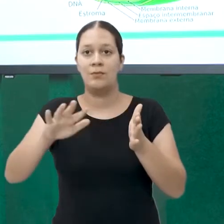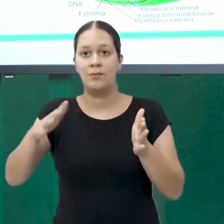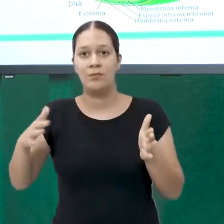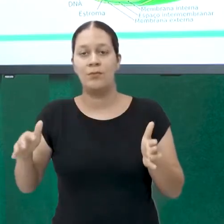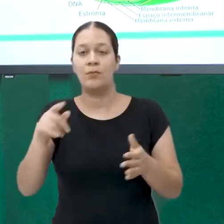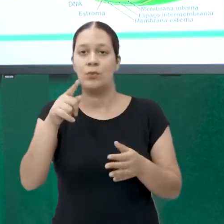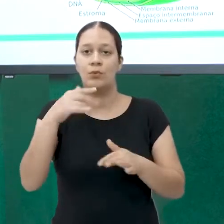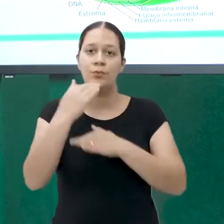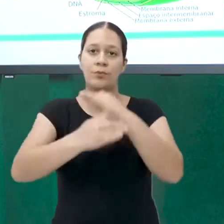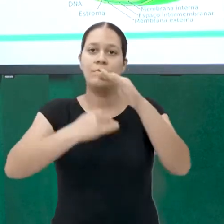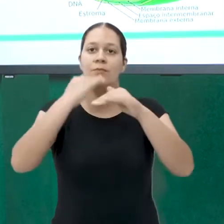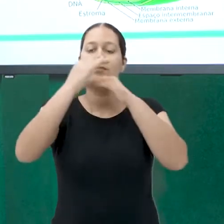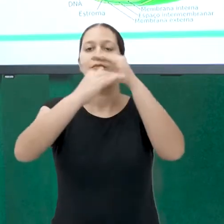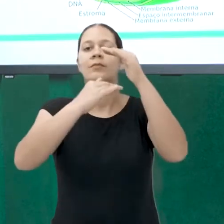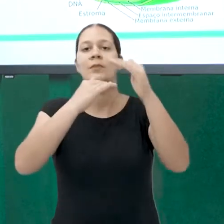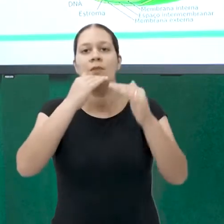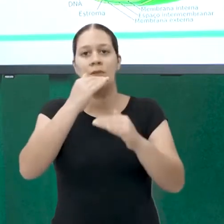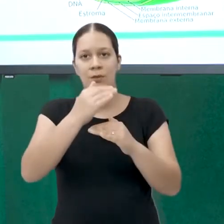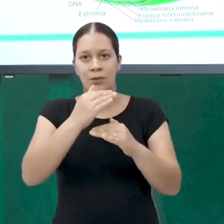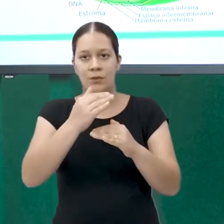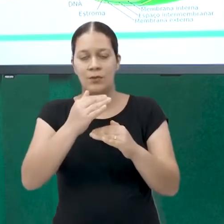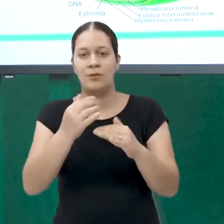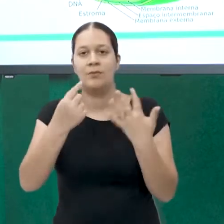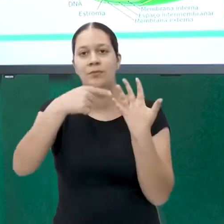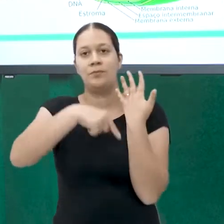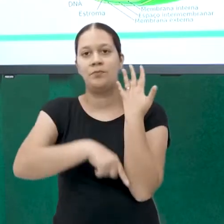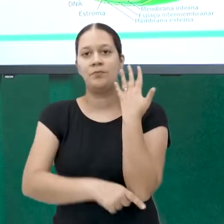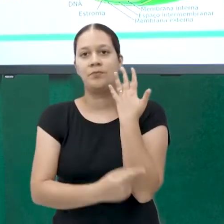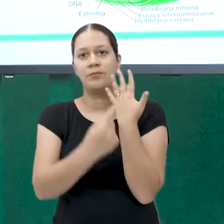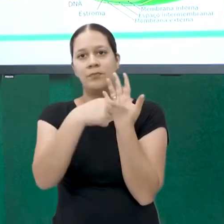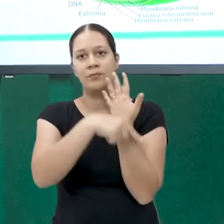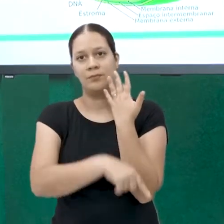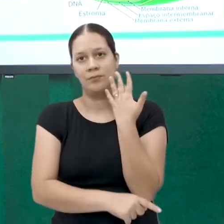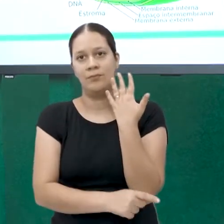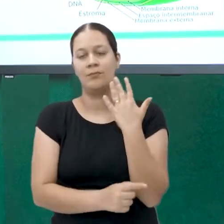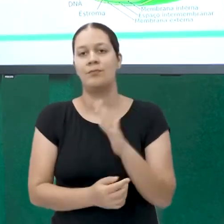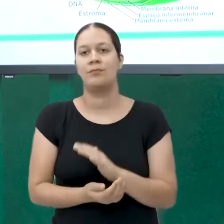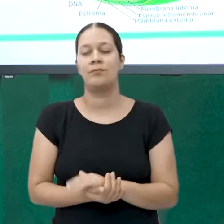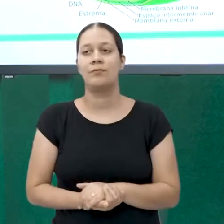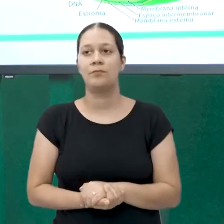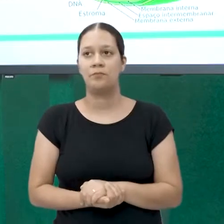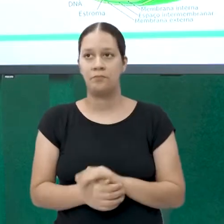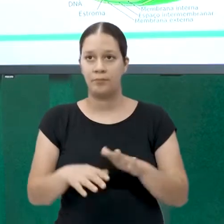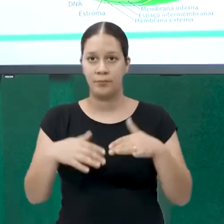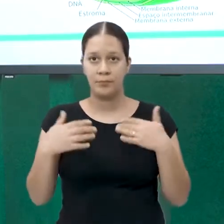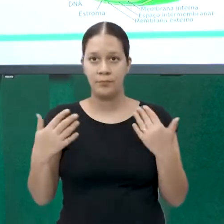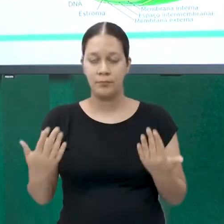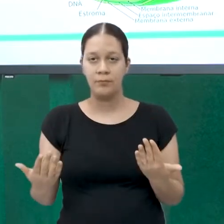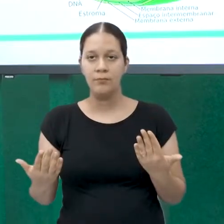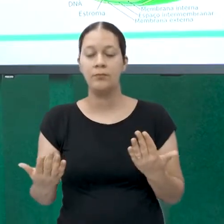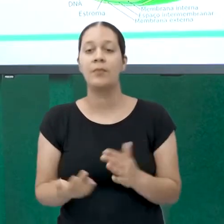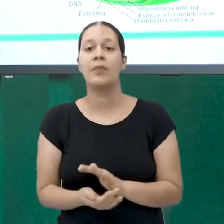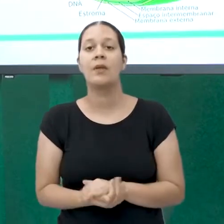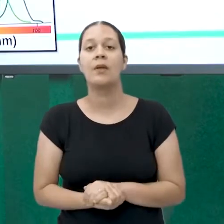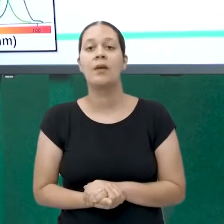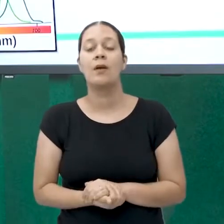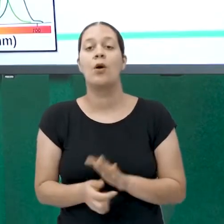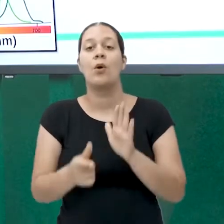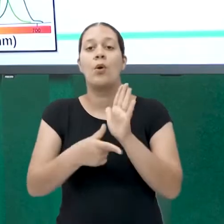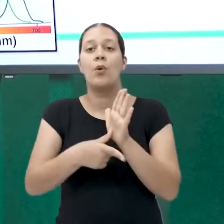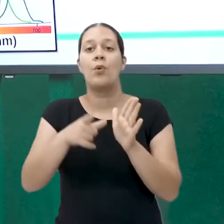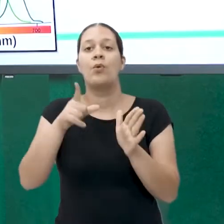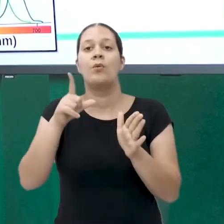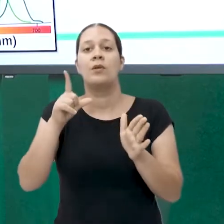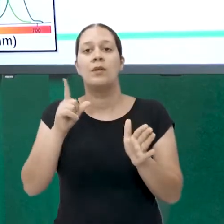tem a clorofila, então ali que você vai ter todo o processo de ativação de fotossíntese. Então vamos